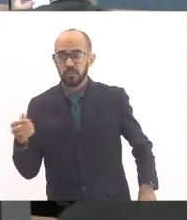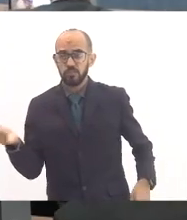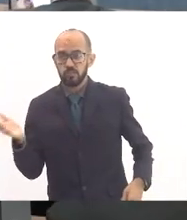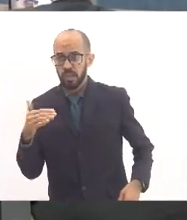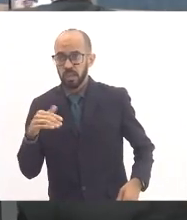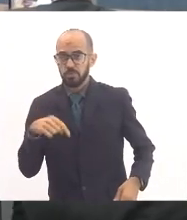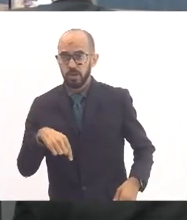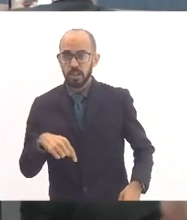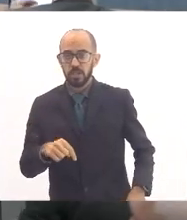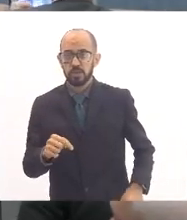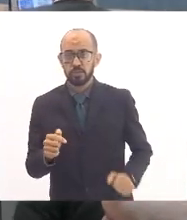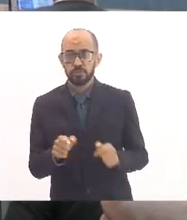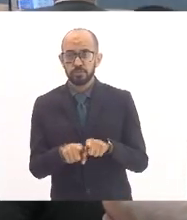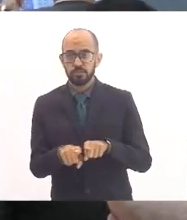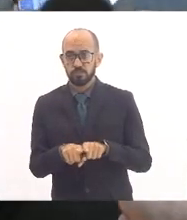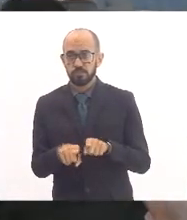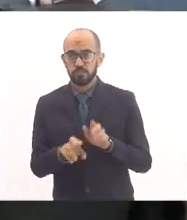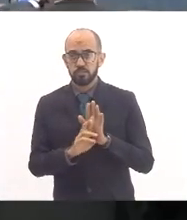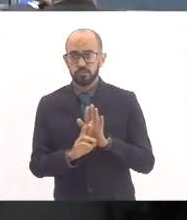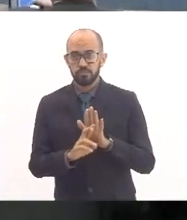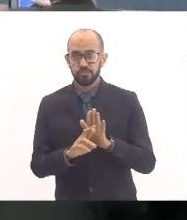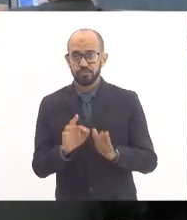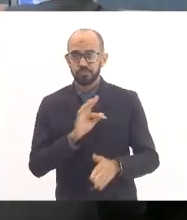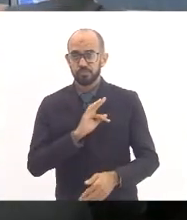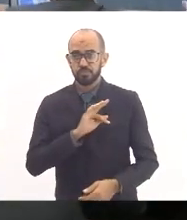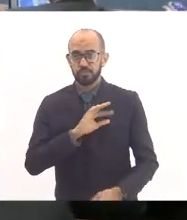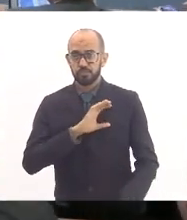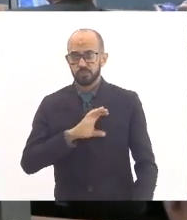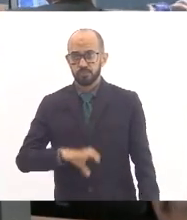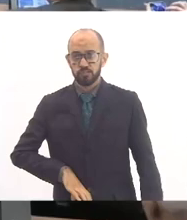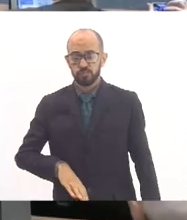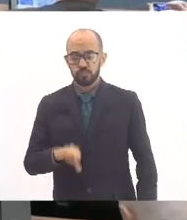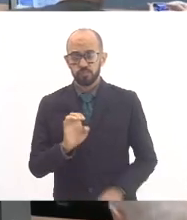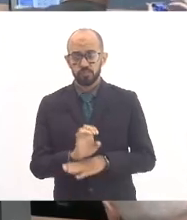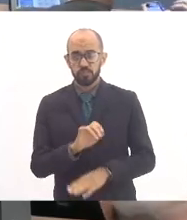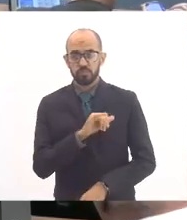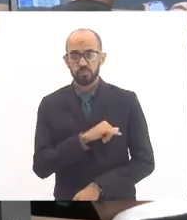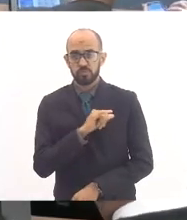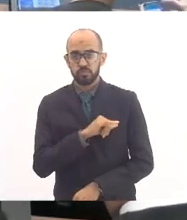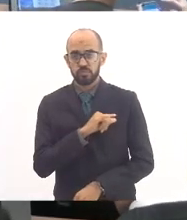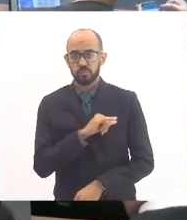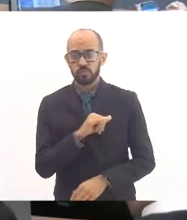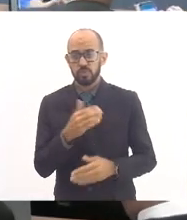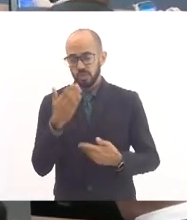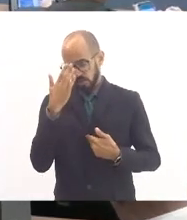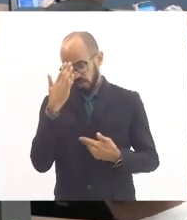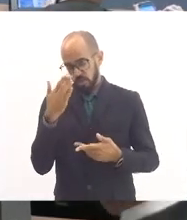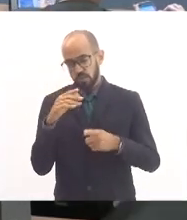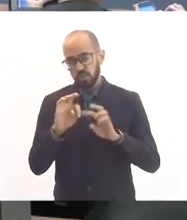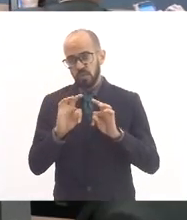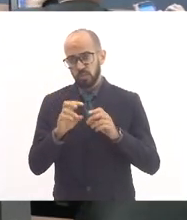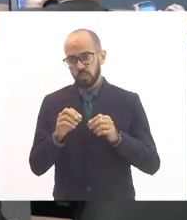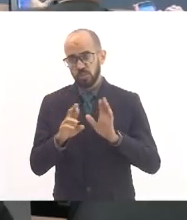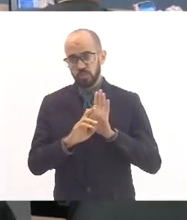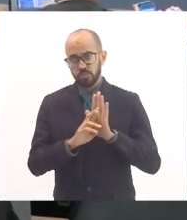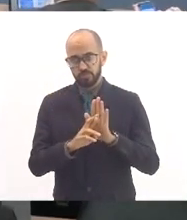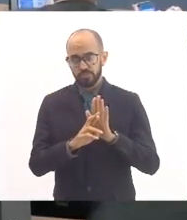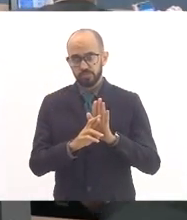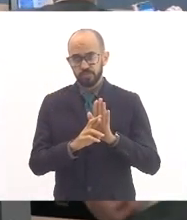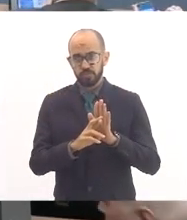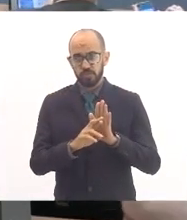representando a polícia civil do Estado do Rio de Janeiro agradecendo a todas as representações de associações